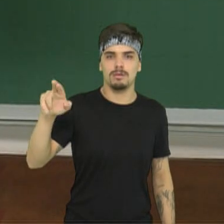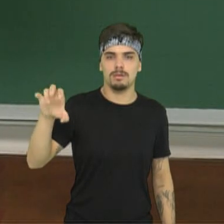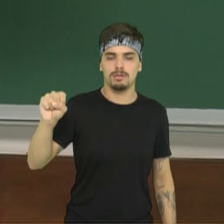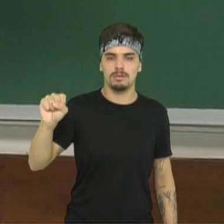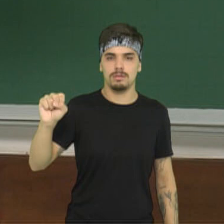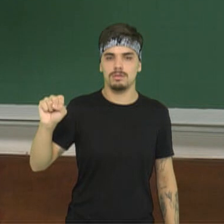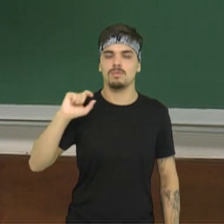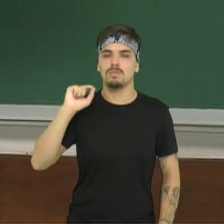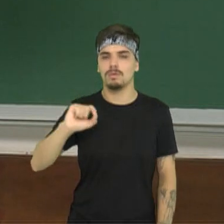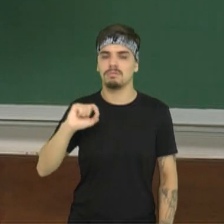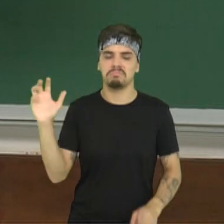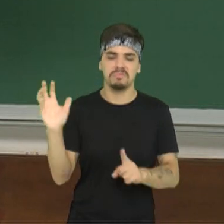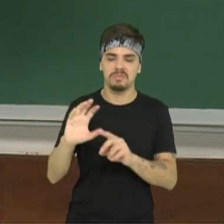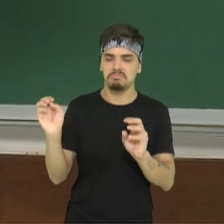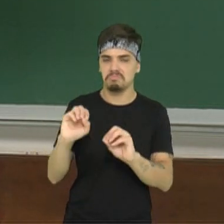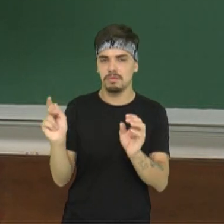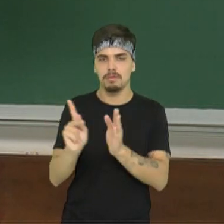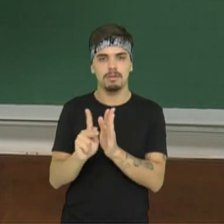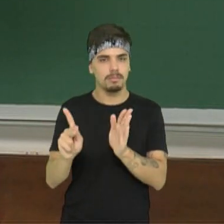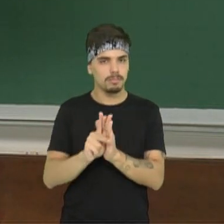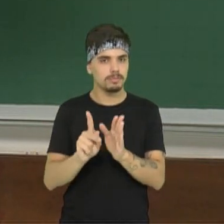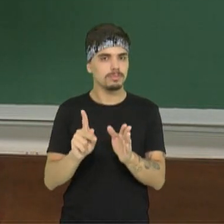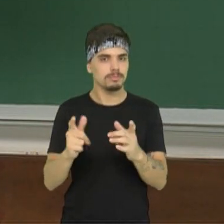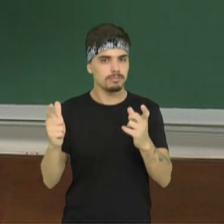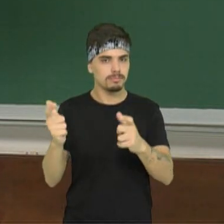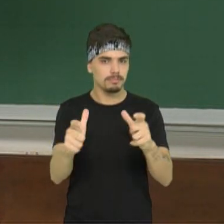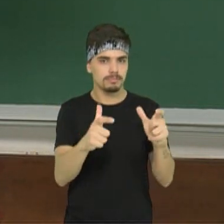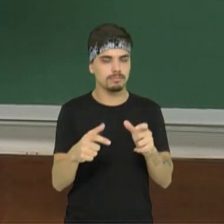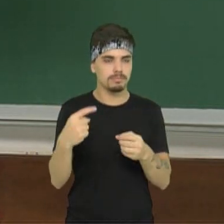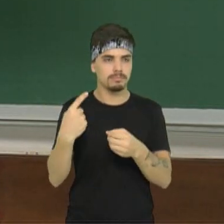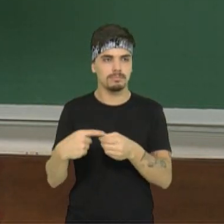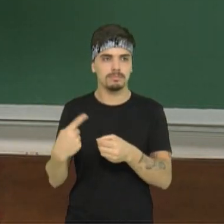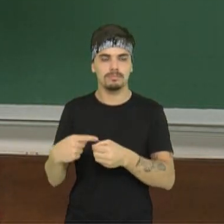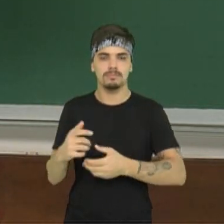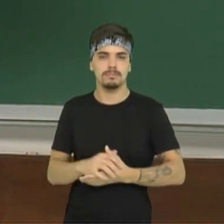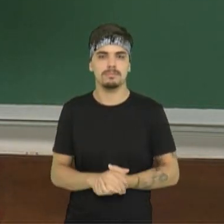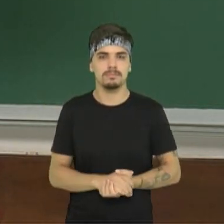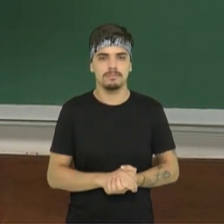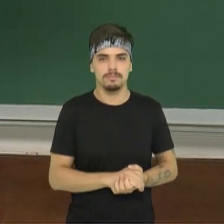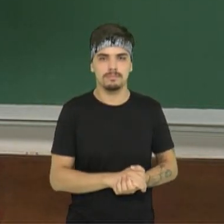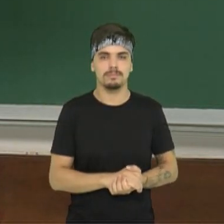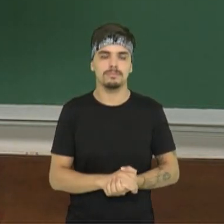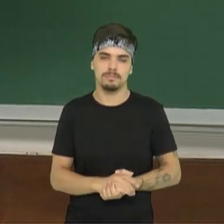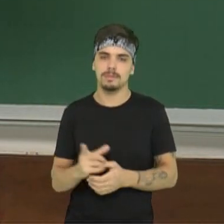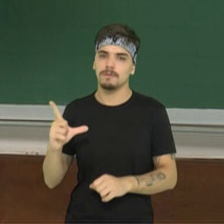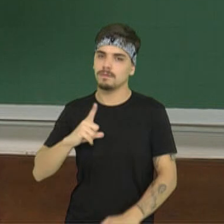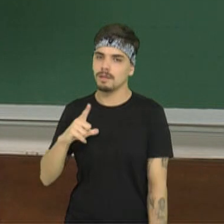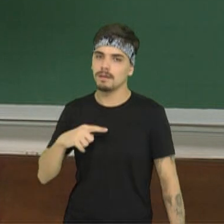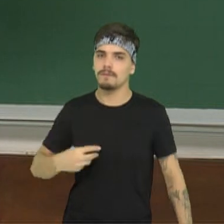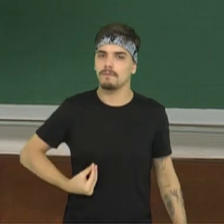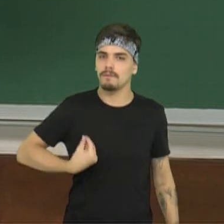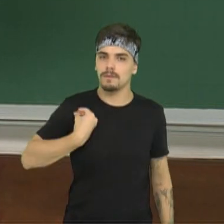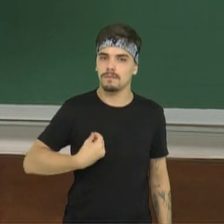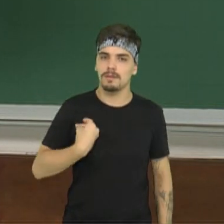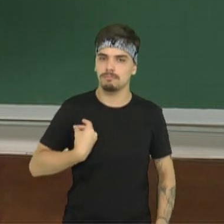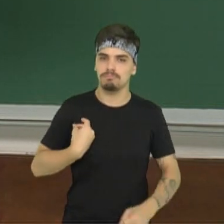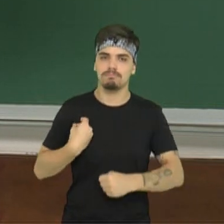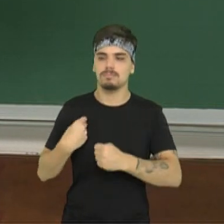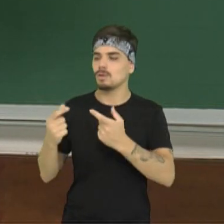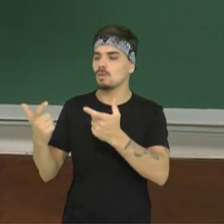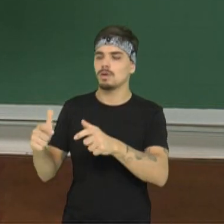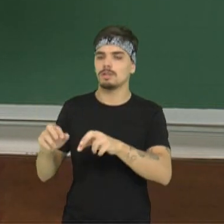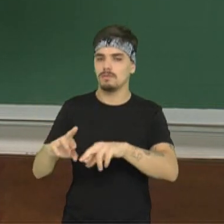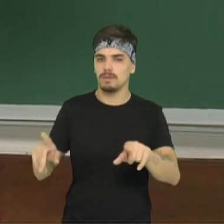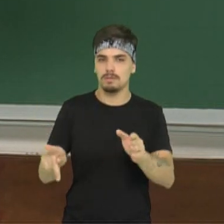não traz muita influência também para as áreas urbanas. Eles vivem em parques, né? Vivem isolados aí dessas